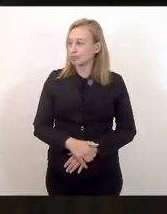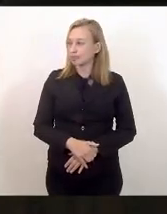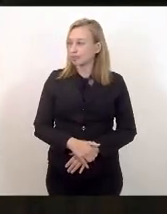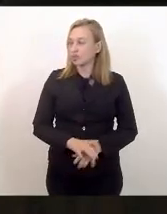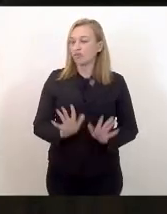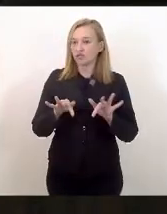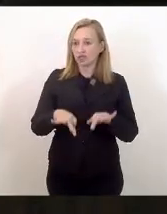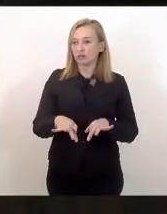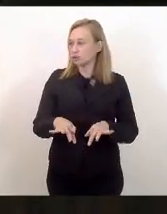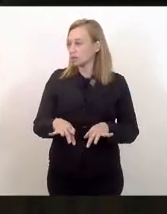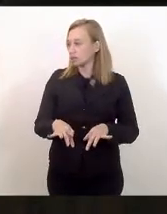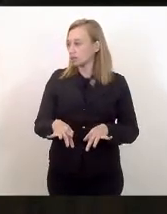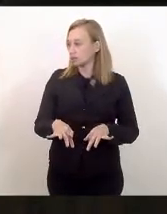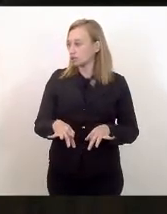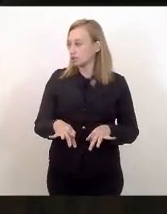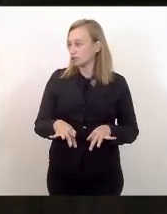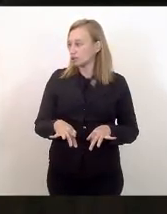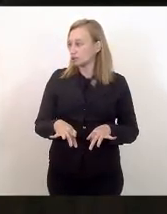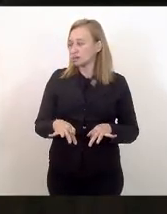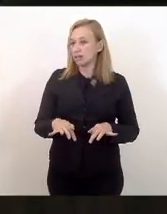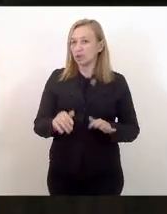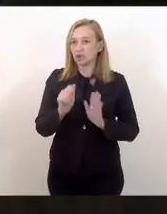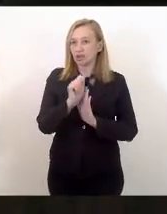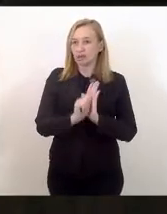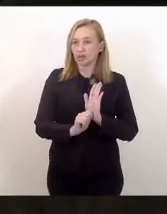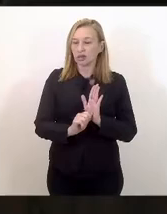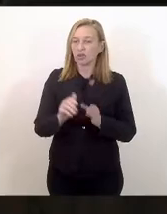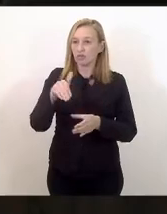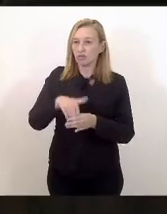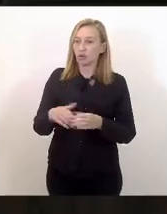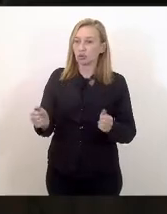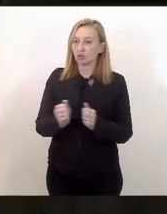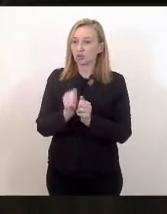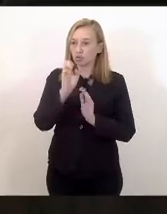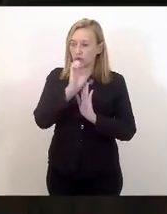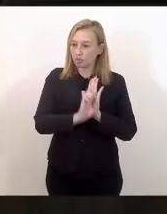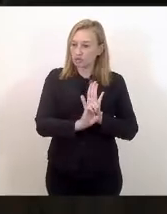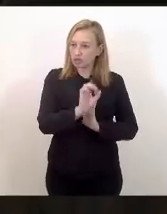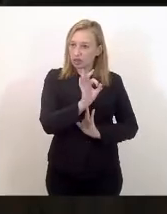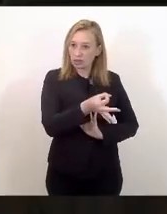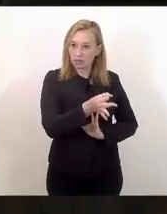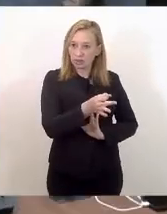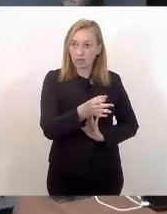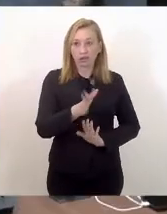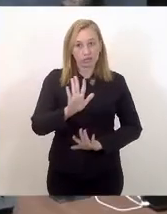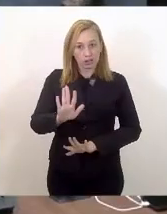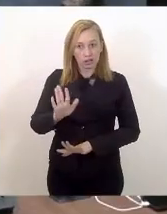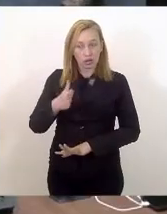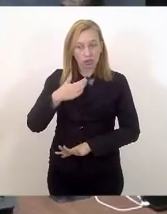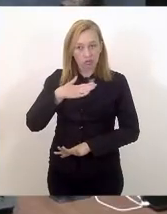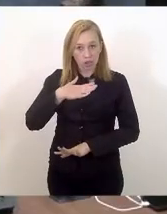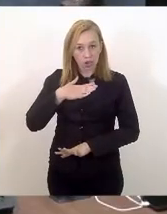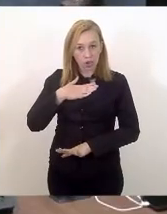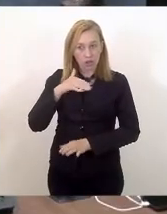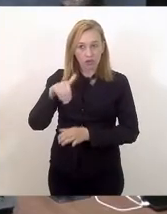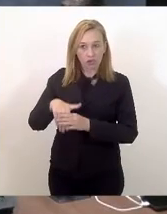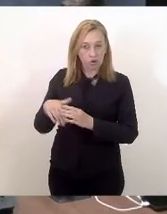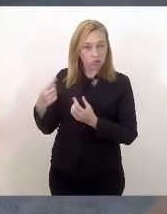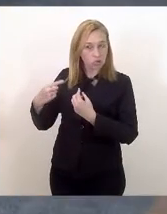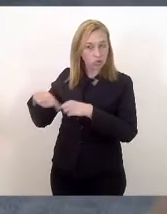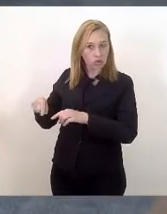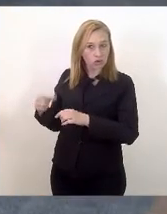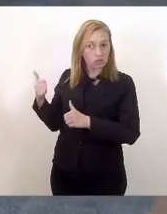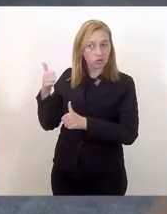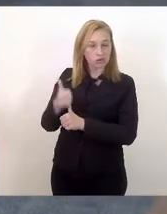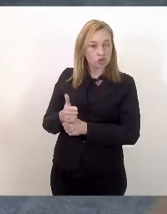final de redação, certo? E tem um voto com emendas. Não, meu parecer... Divergente. Divergente por